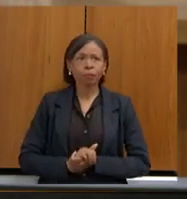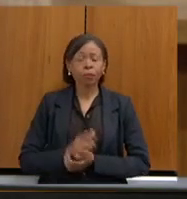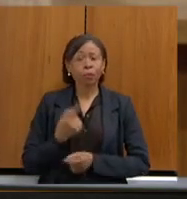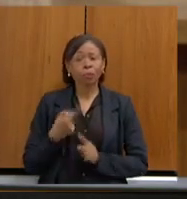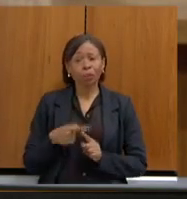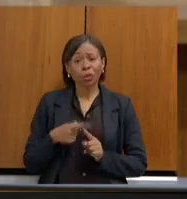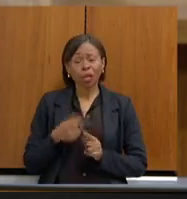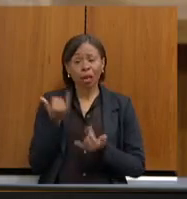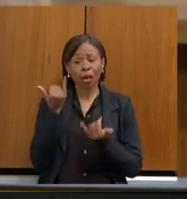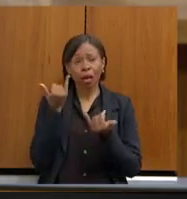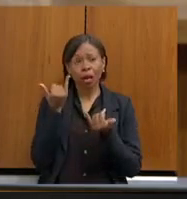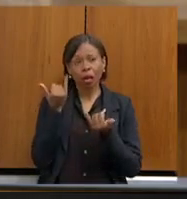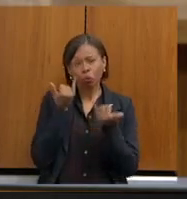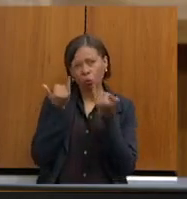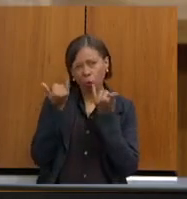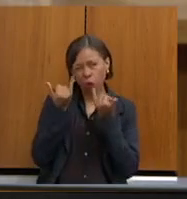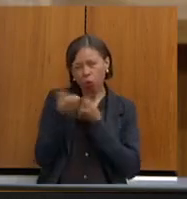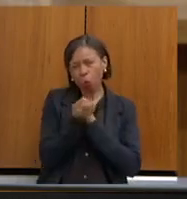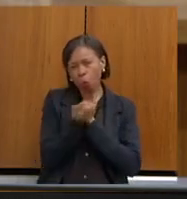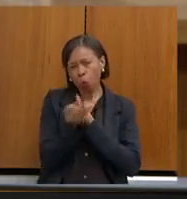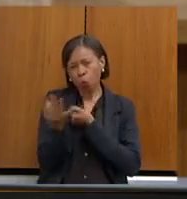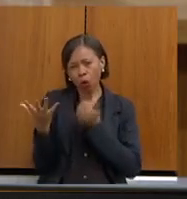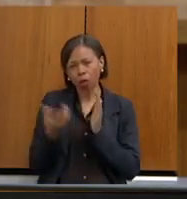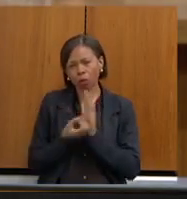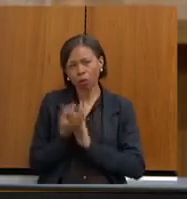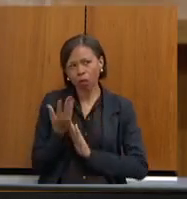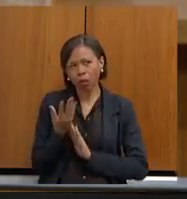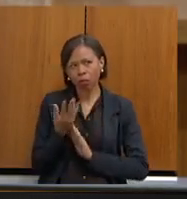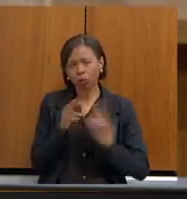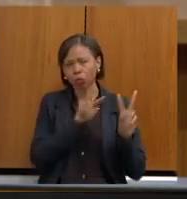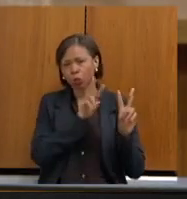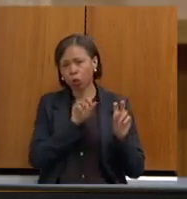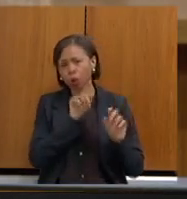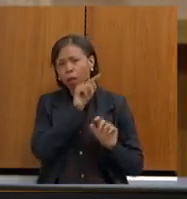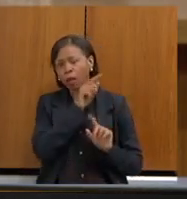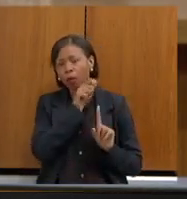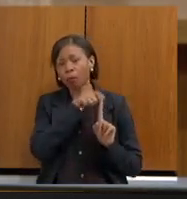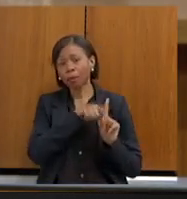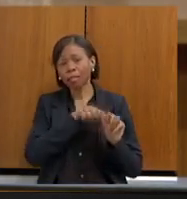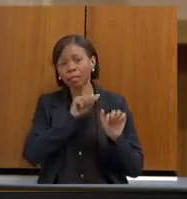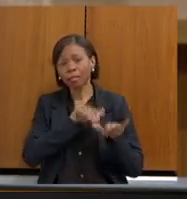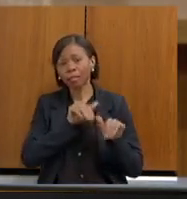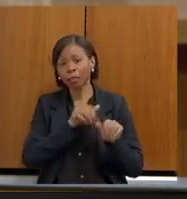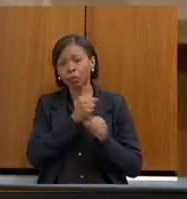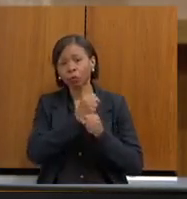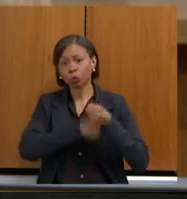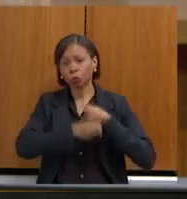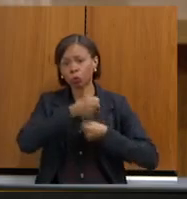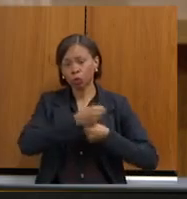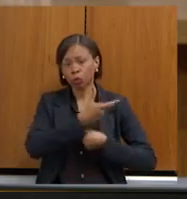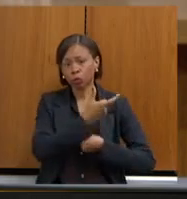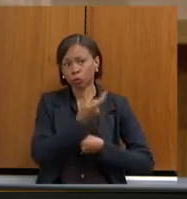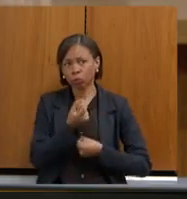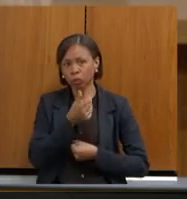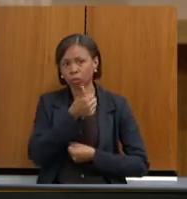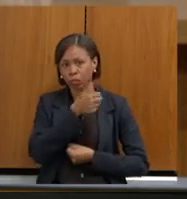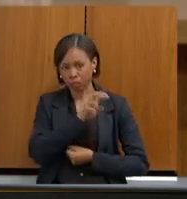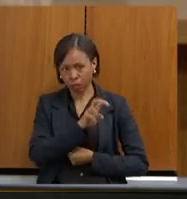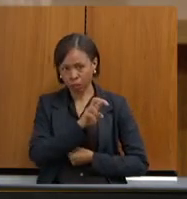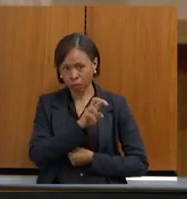sempre limites são relativos ao mês de setembro de 2015 quando nós tínhamos